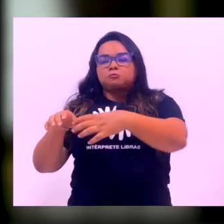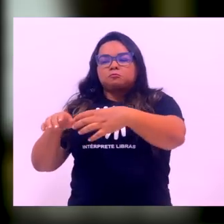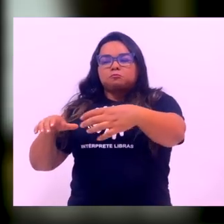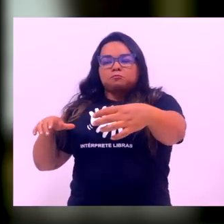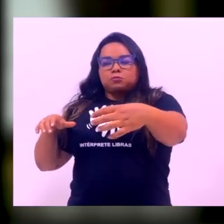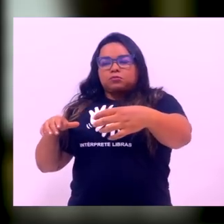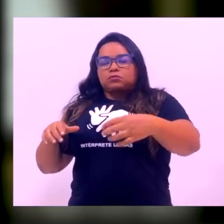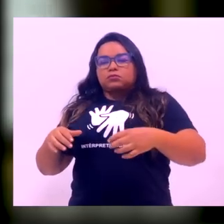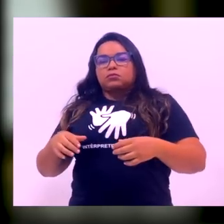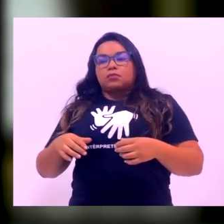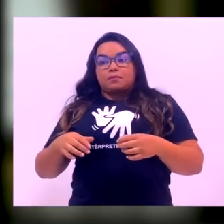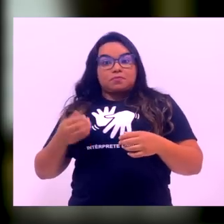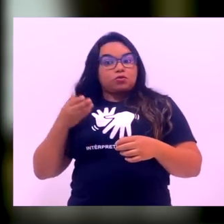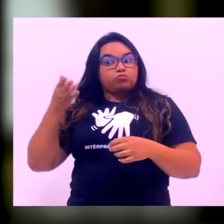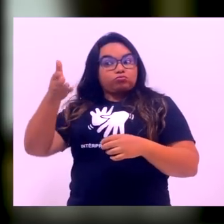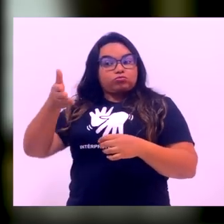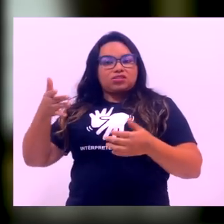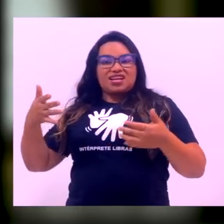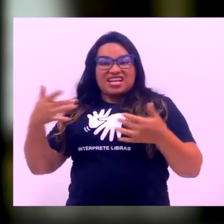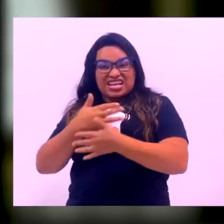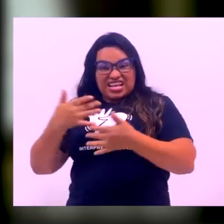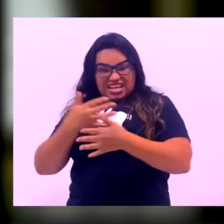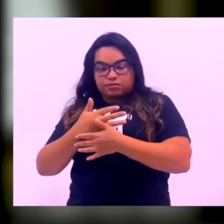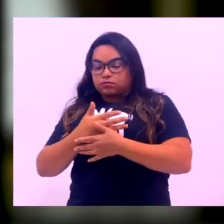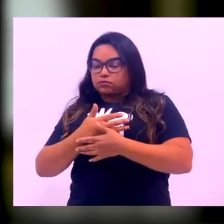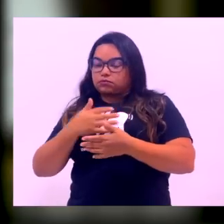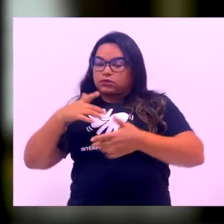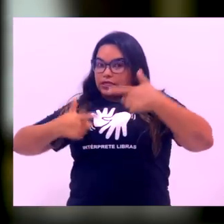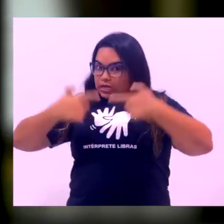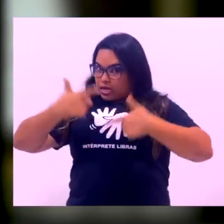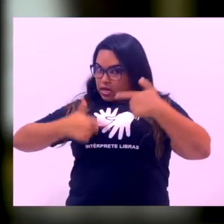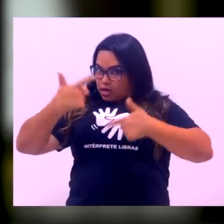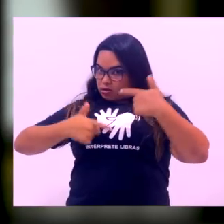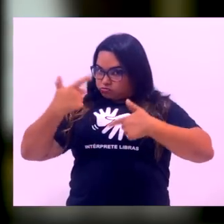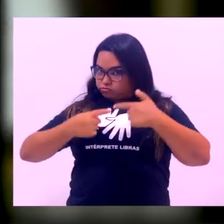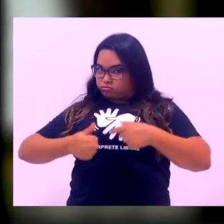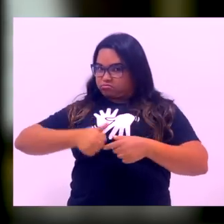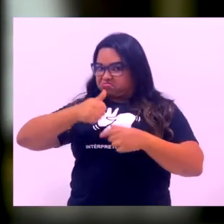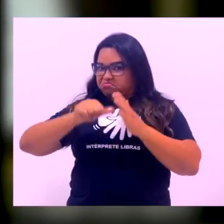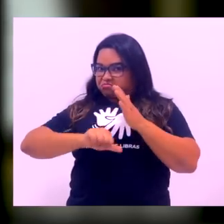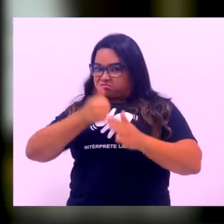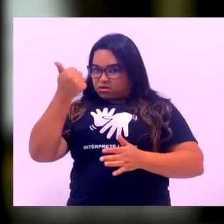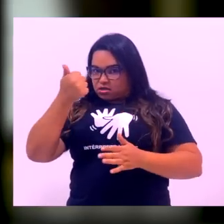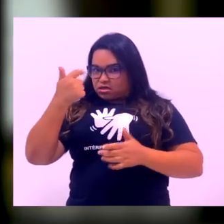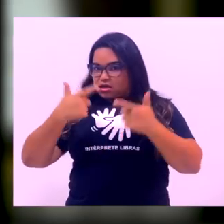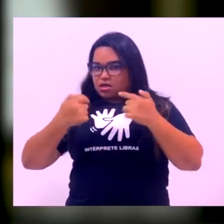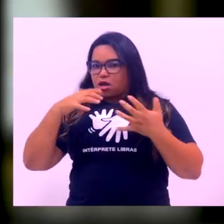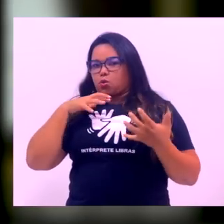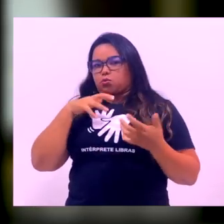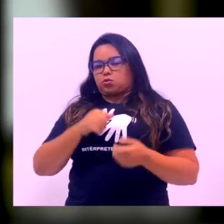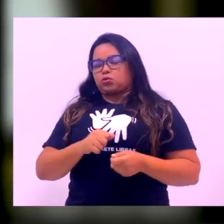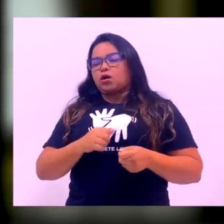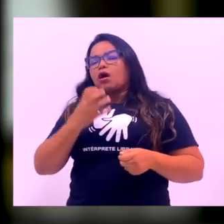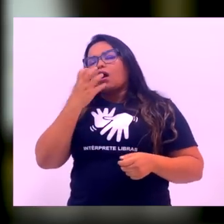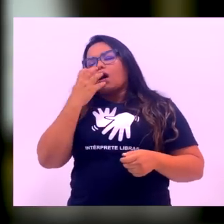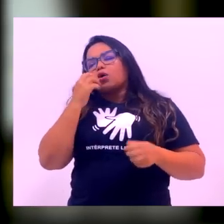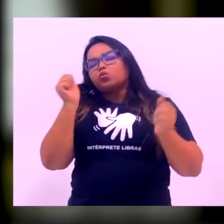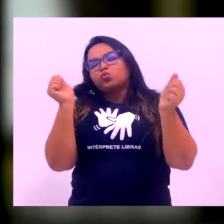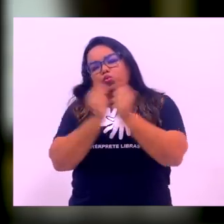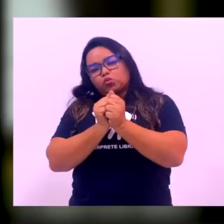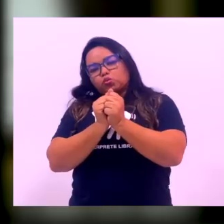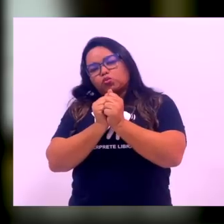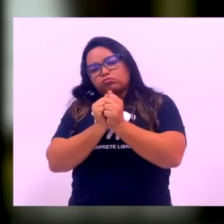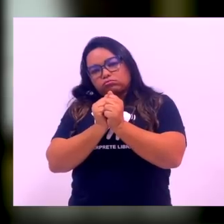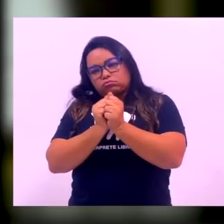o Kaiser durante a Primeira Guerra Mundial, de 1914 a 1918. E então, eventualmente, uma